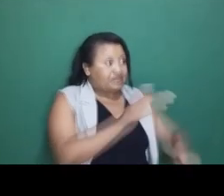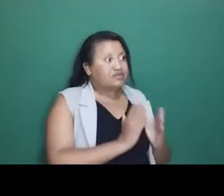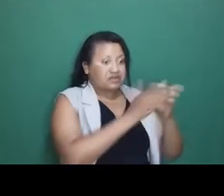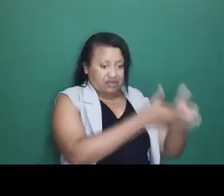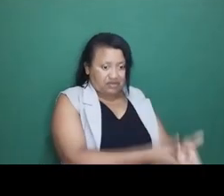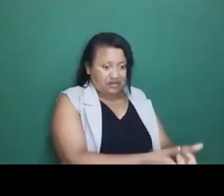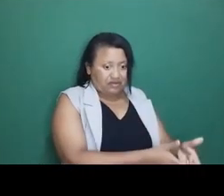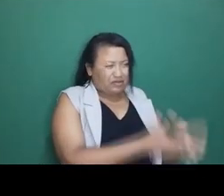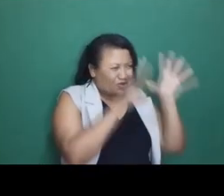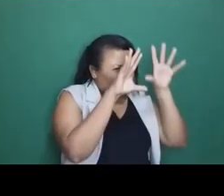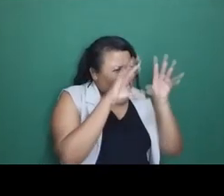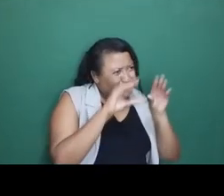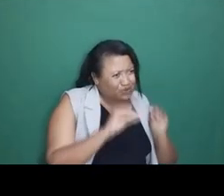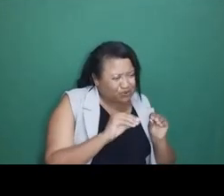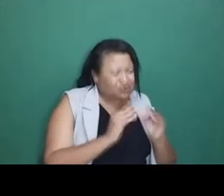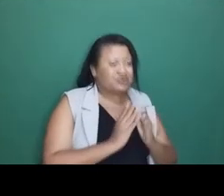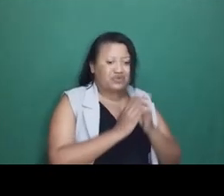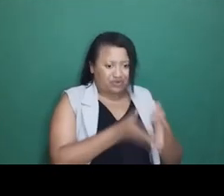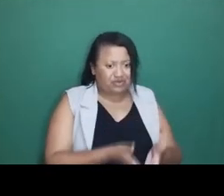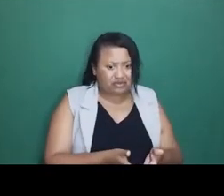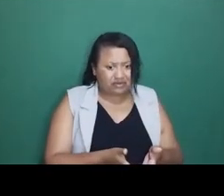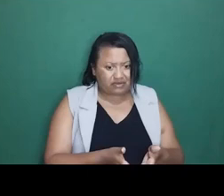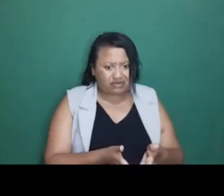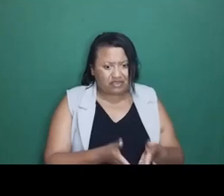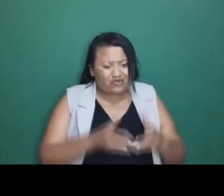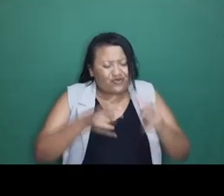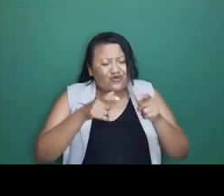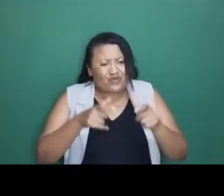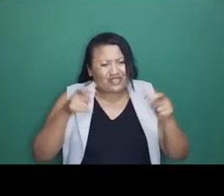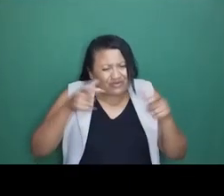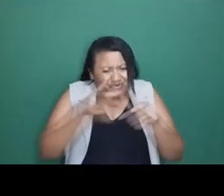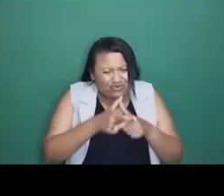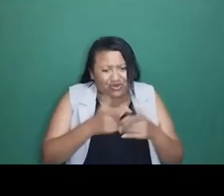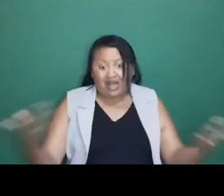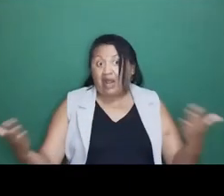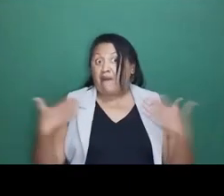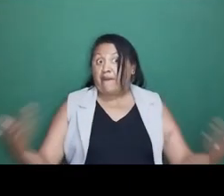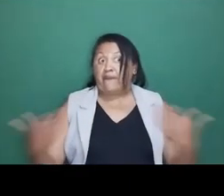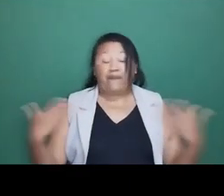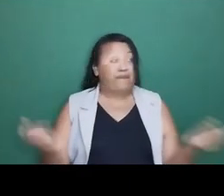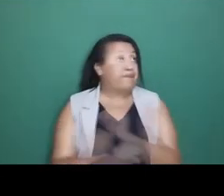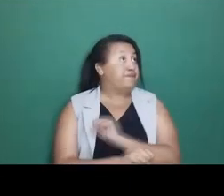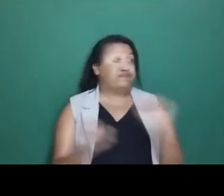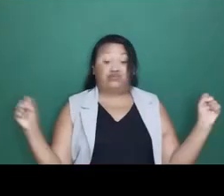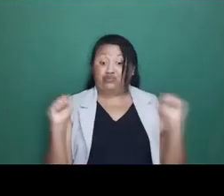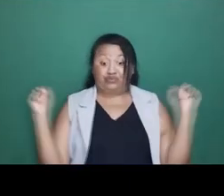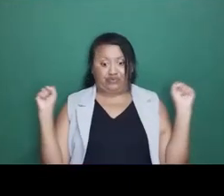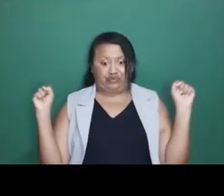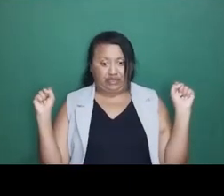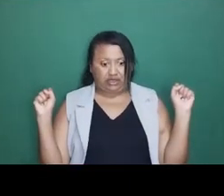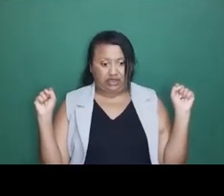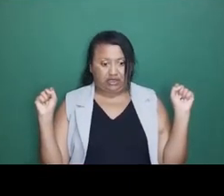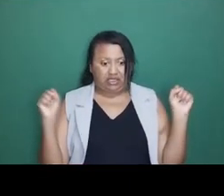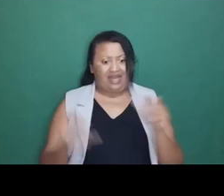os Escudos dos navios o espaço era reduzido o calor quase suportável a água